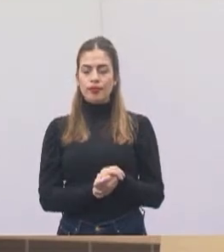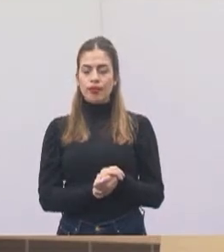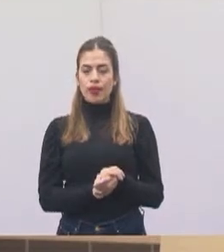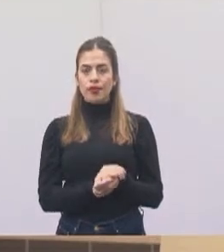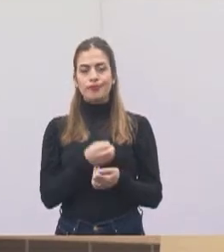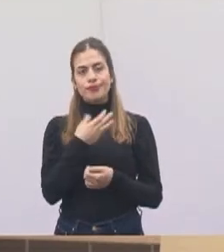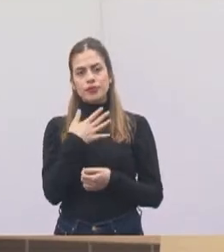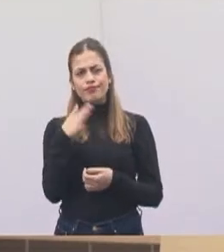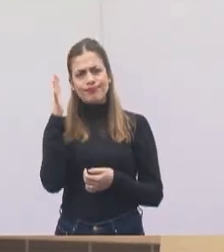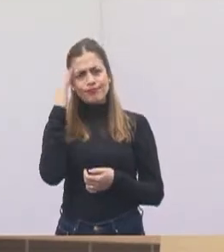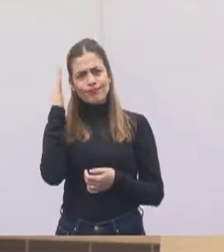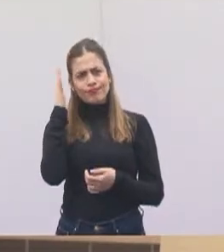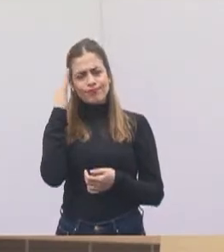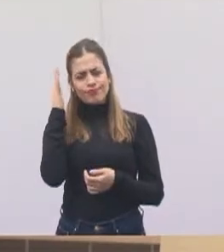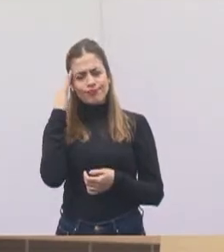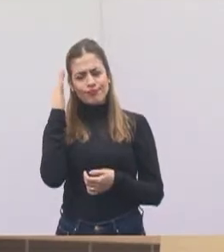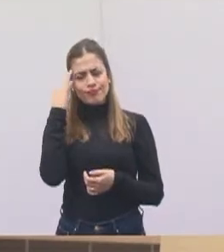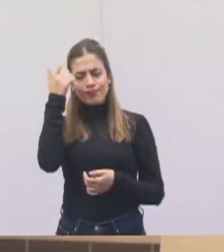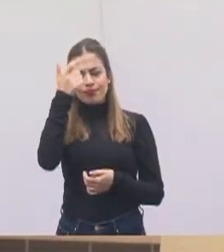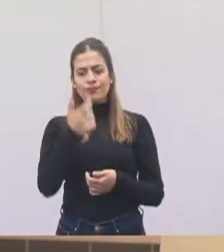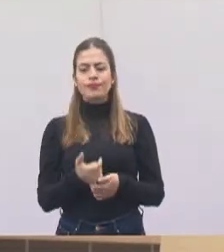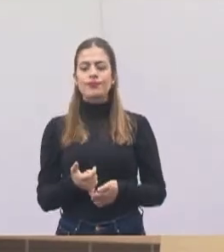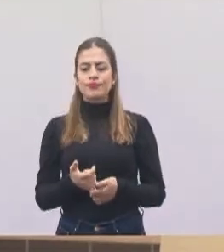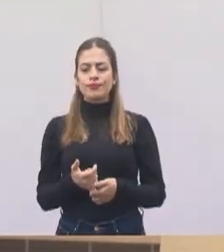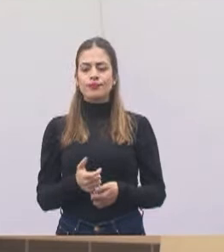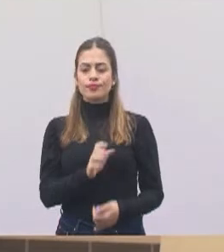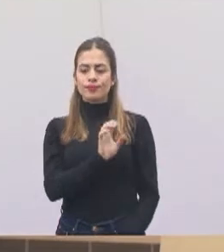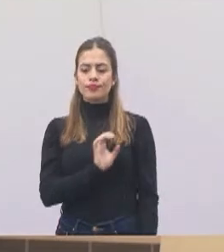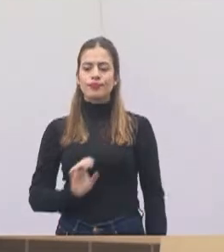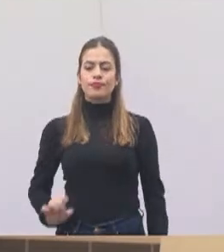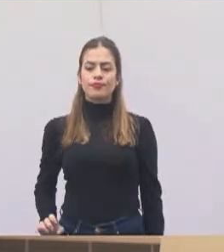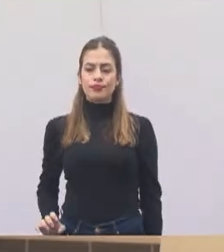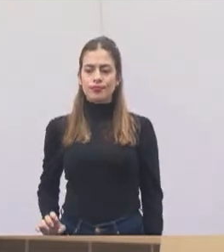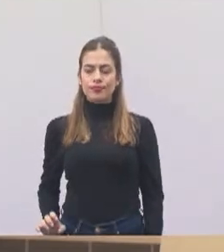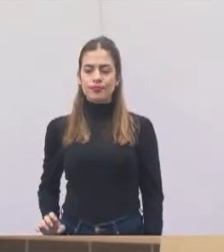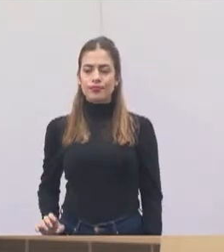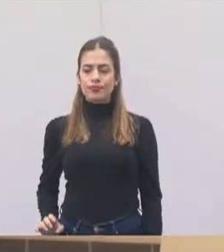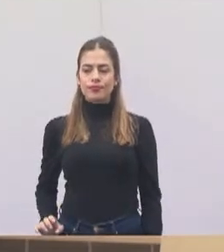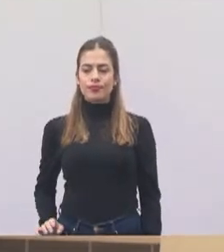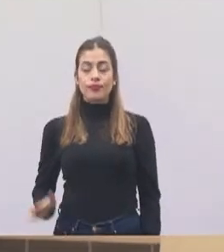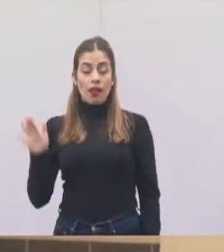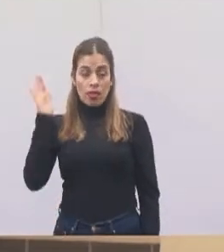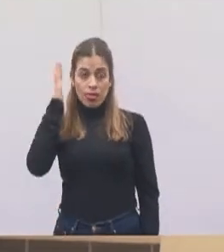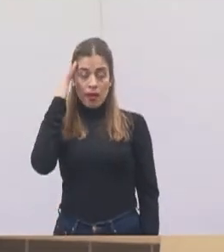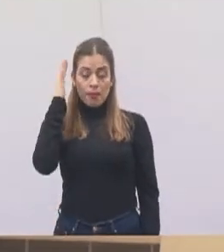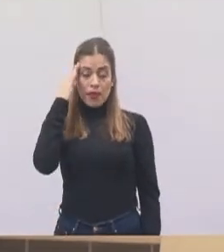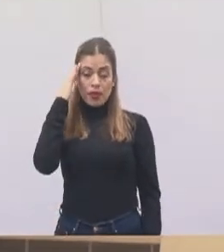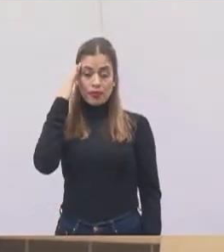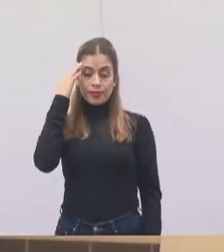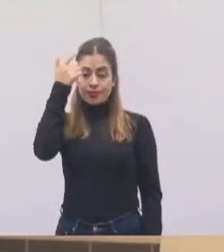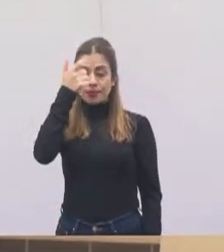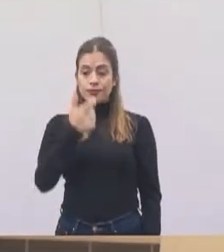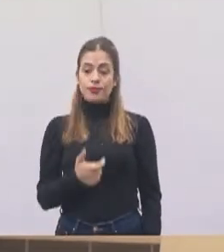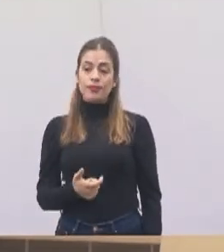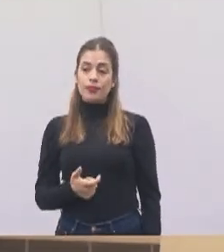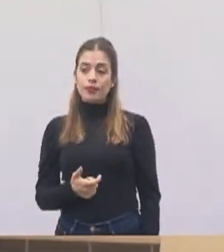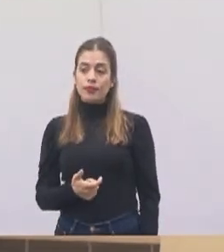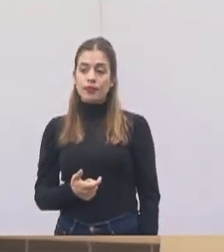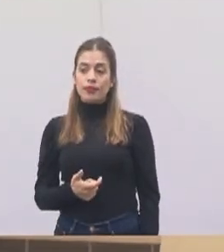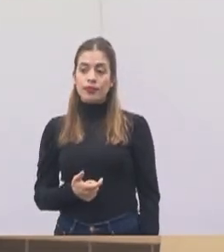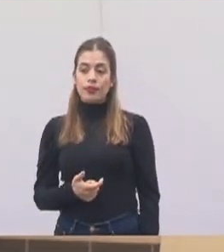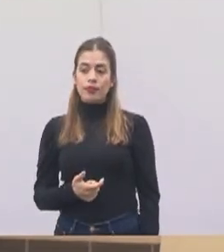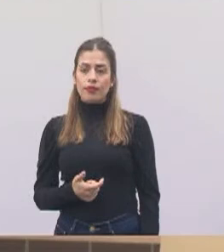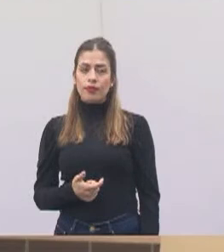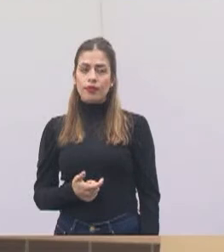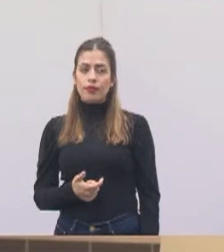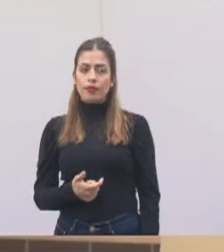muita gente sabe que eu sou cristã e também muita gente sabe que eu sou laica,